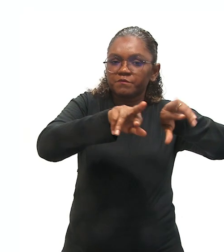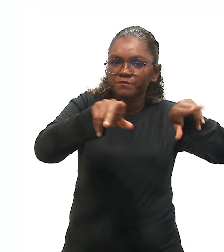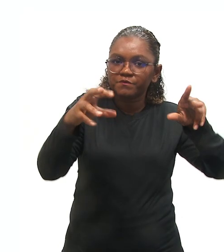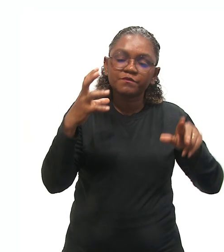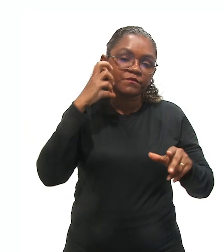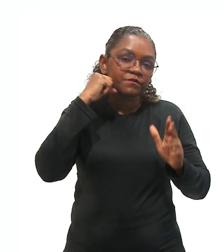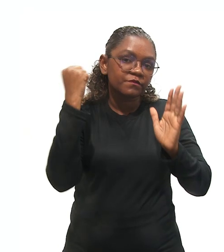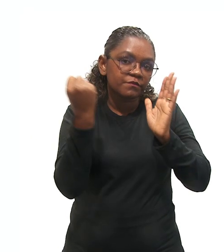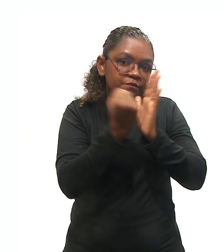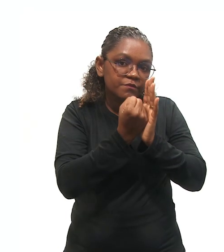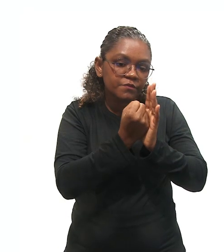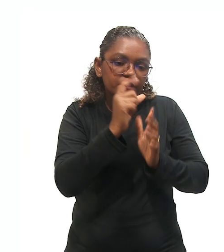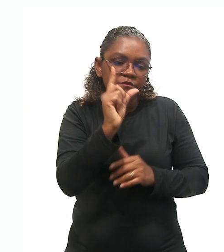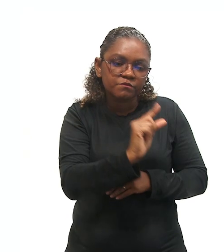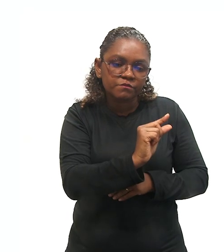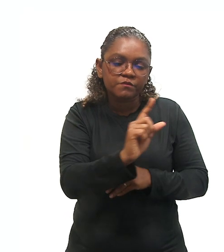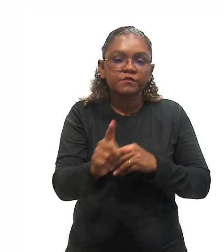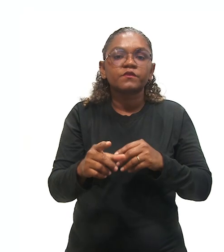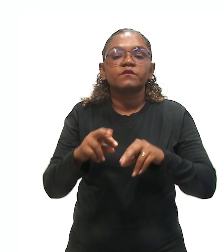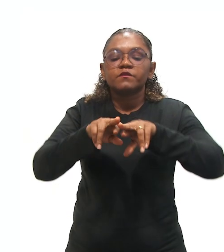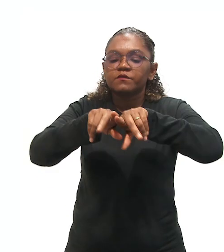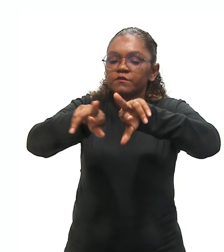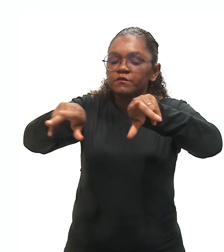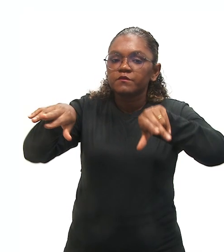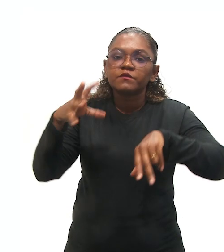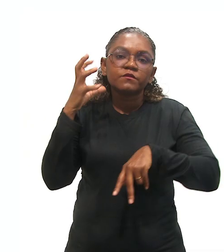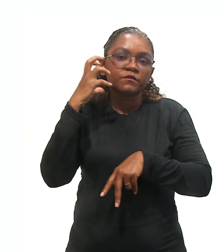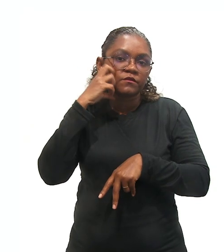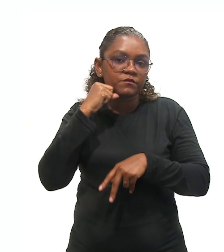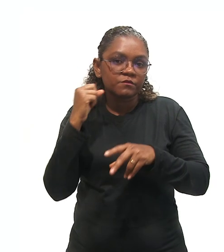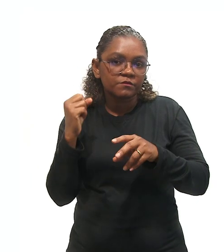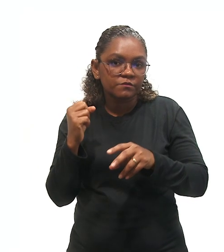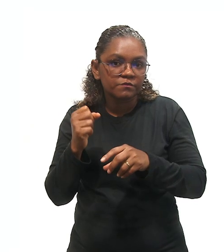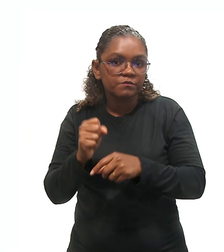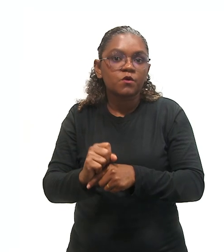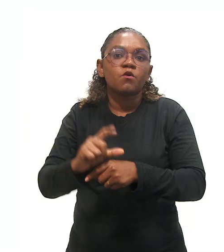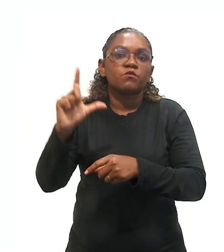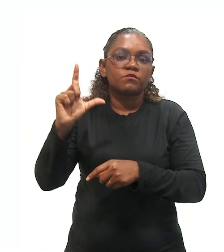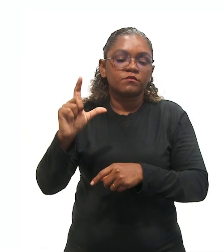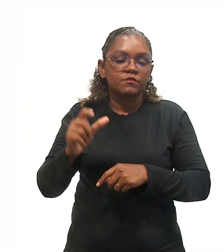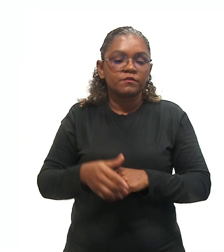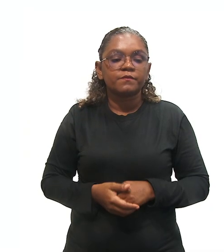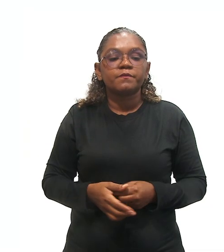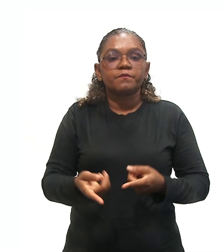variações patrimoniais aumentativas. Na orçamentária,